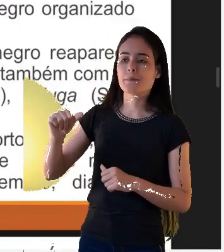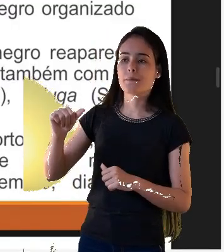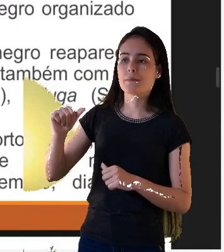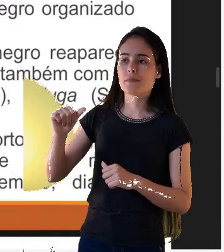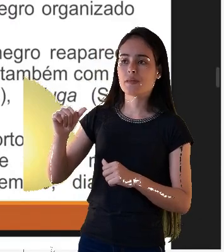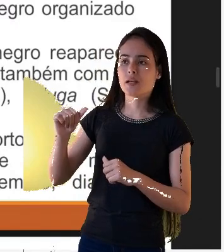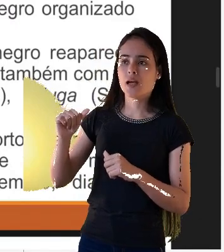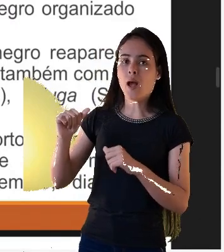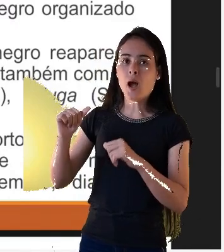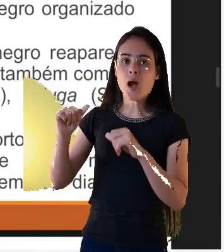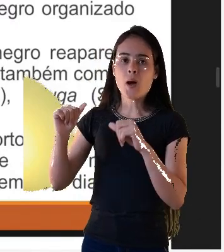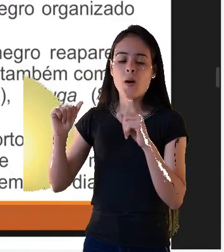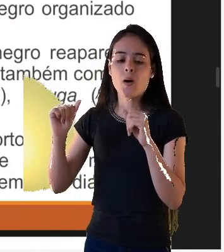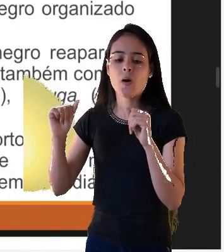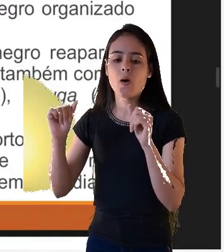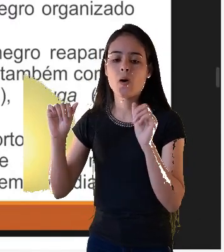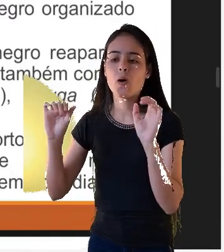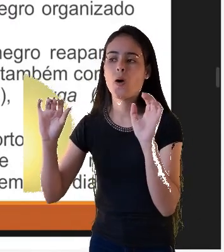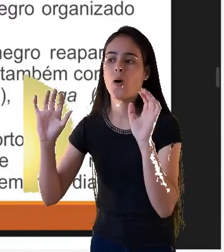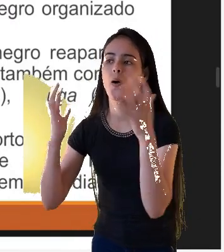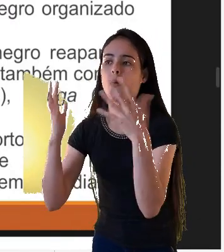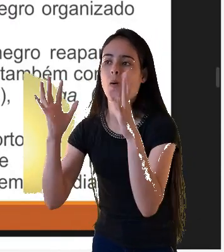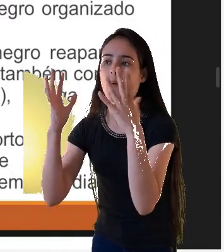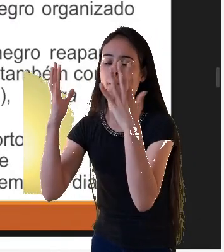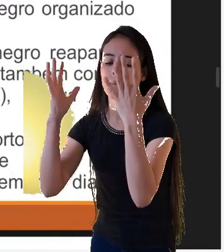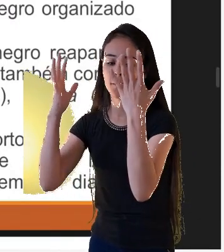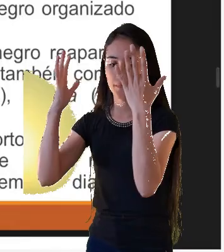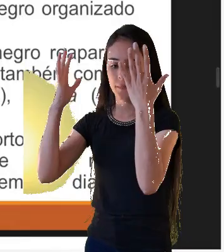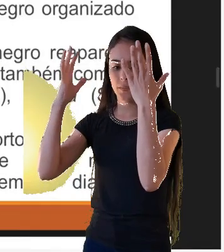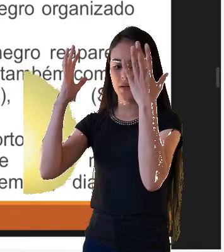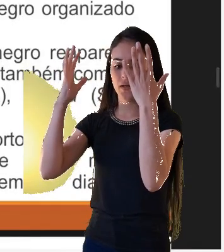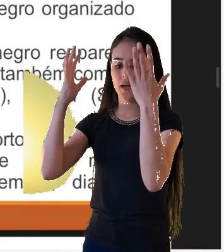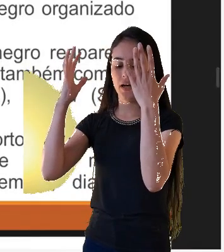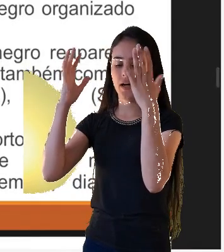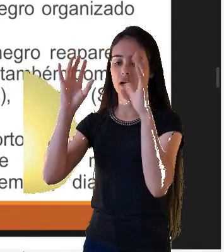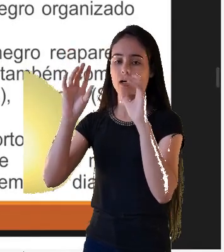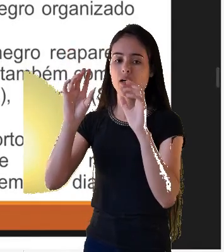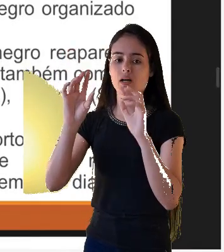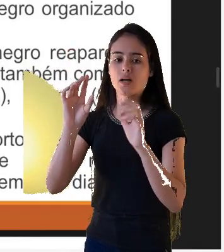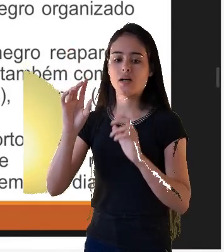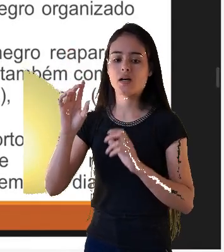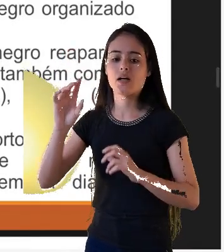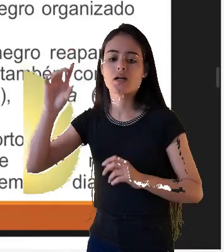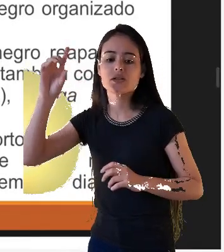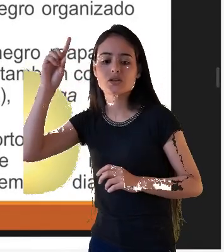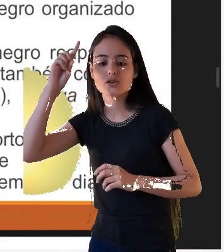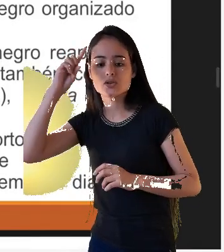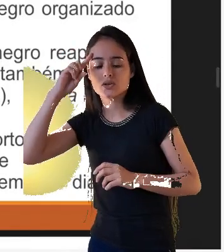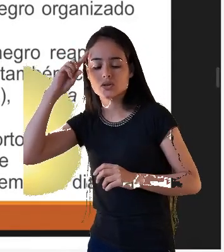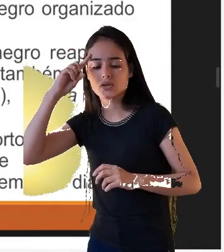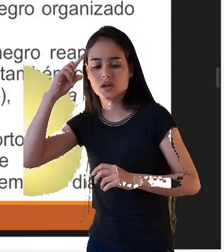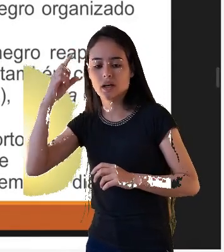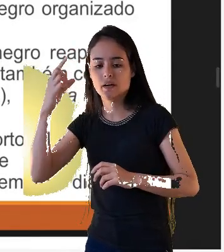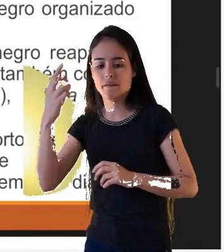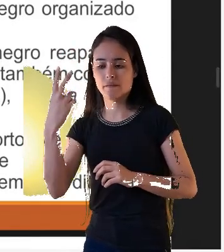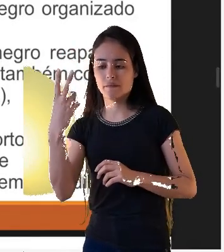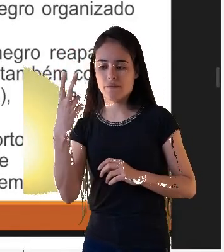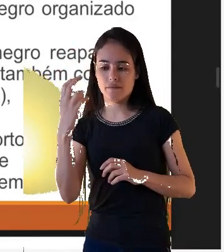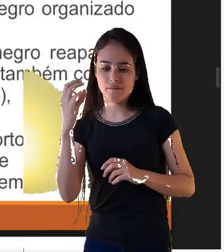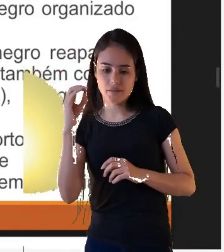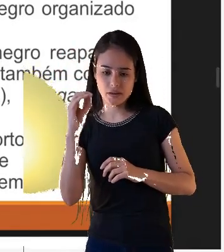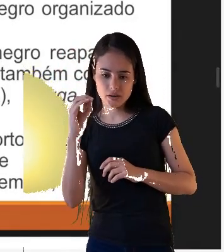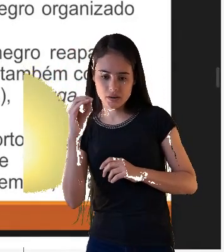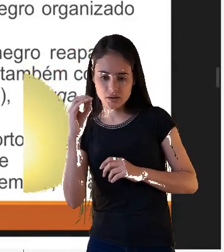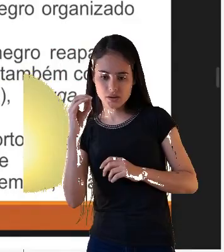existirem poucas pessoas negras escravizadas no Brasil em 1888, existiam